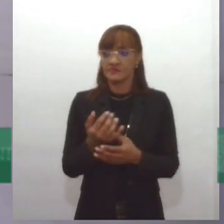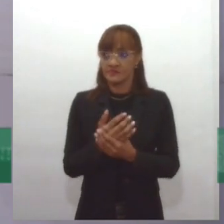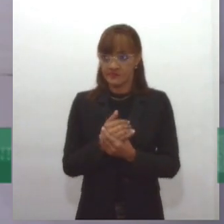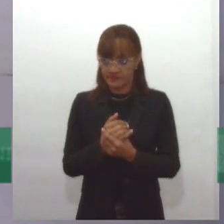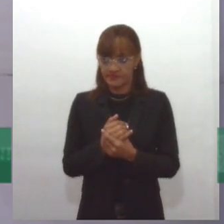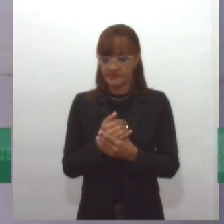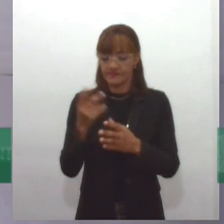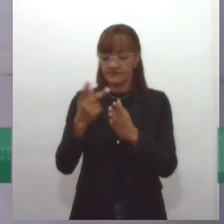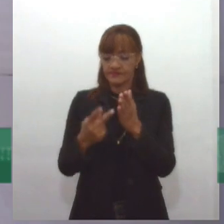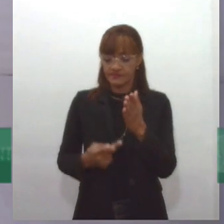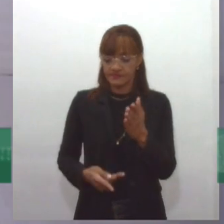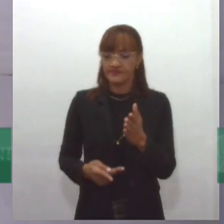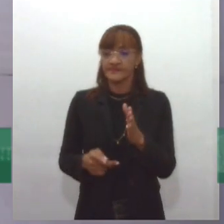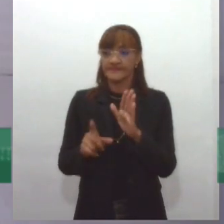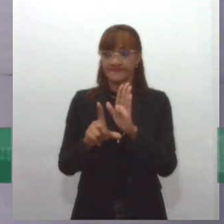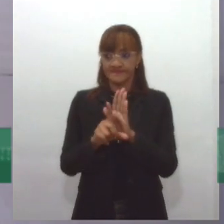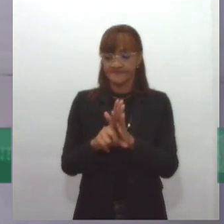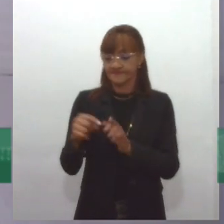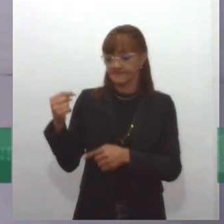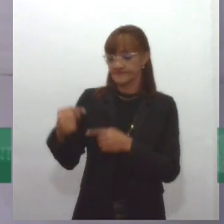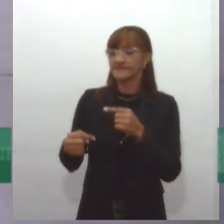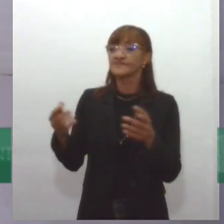a gente está discutindo hoje.